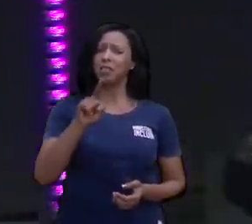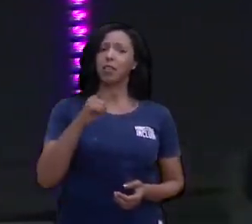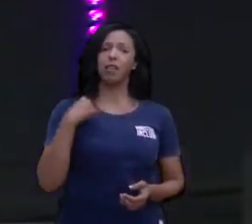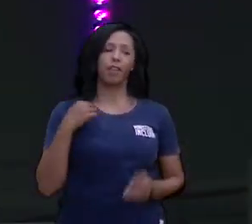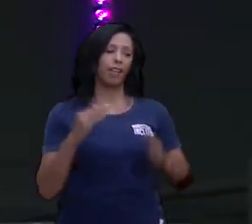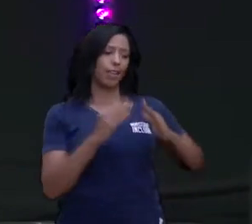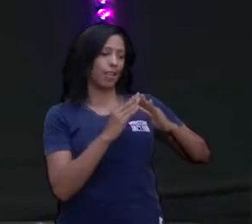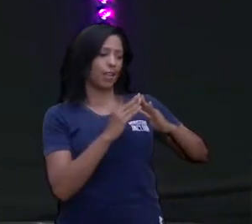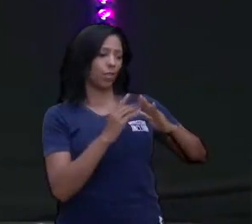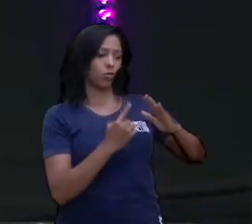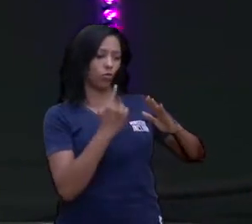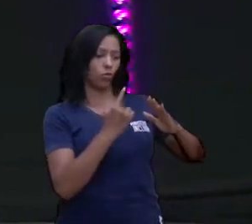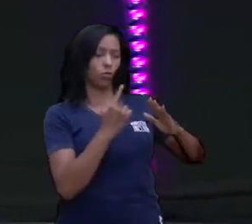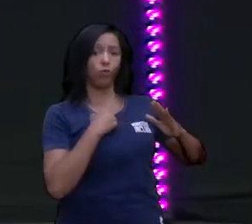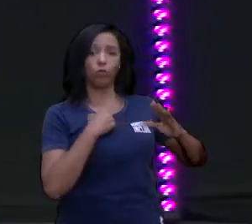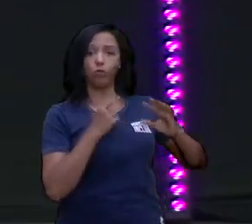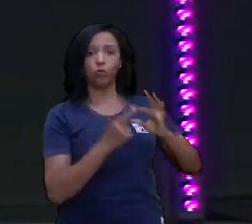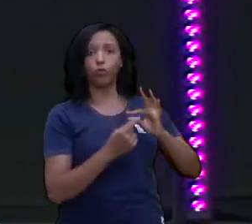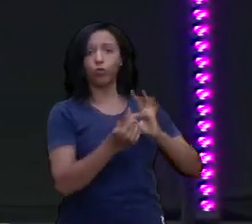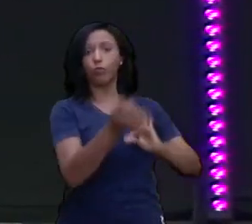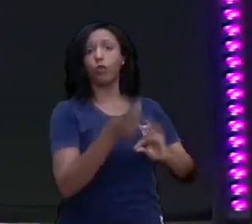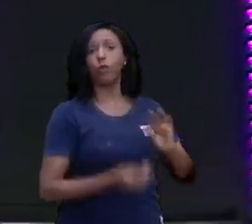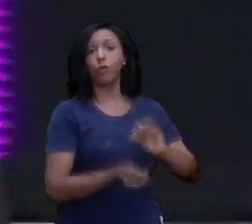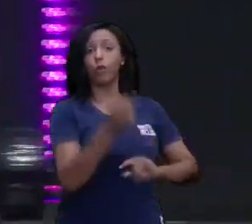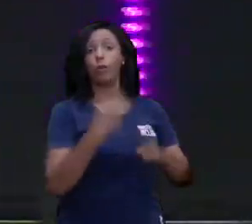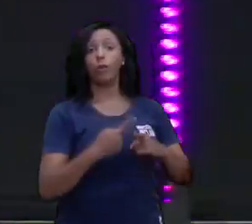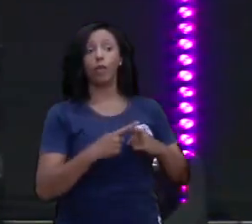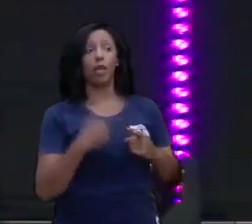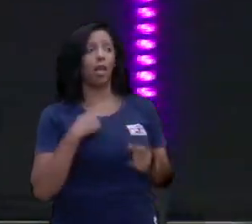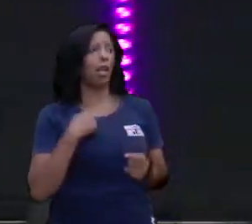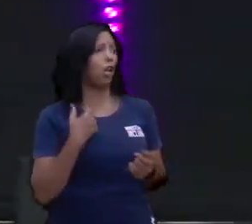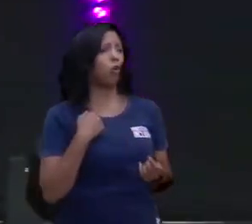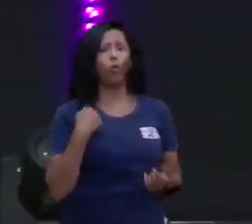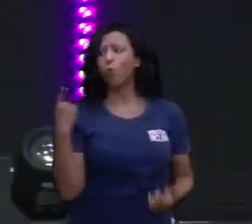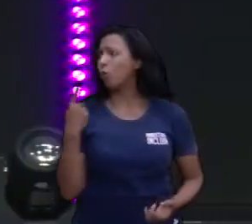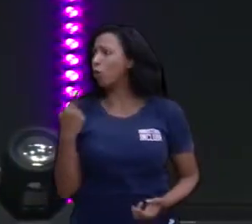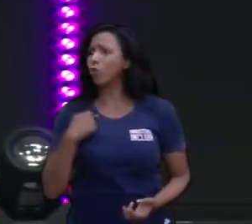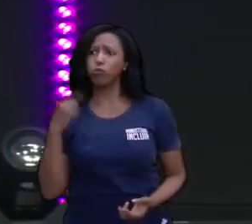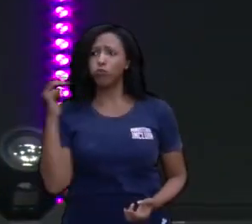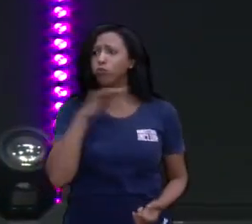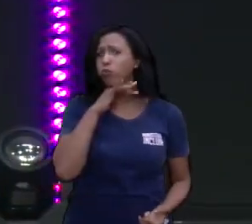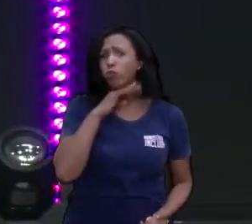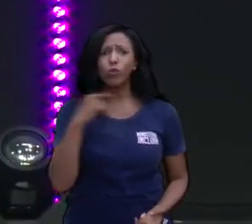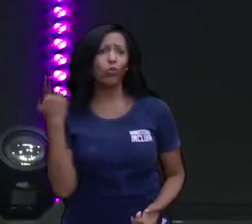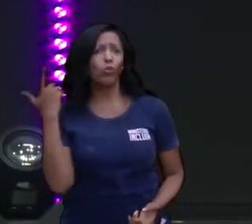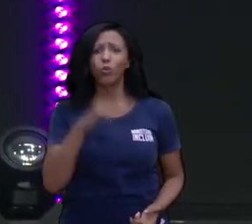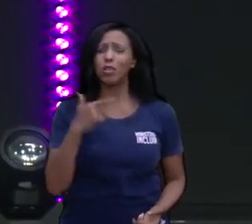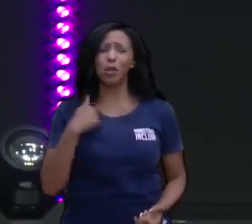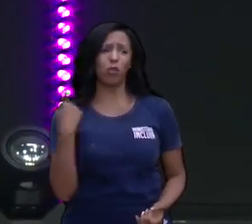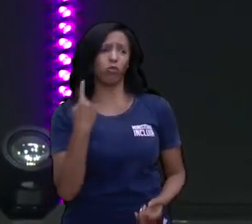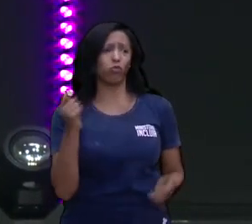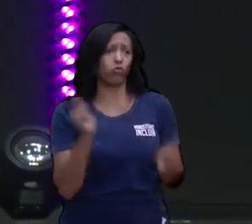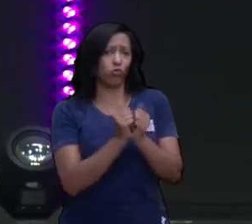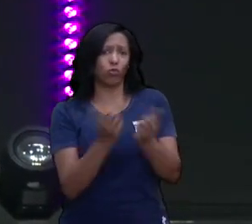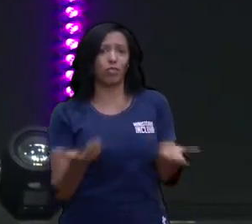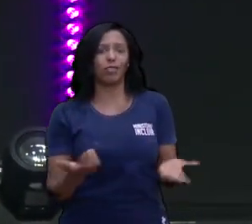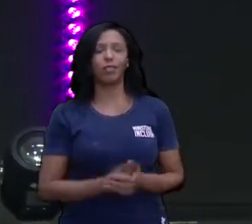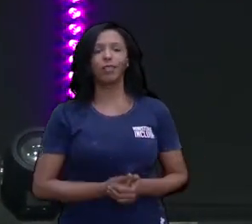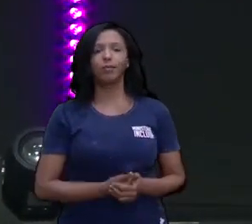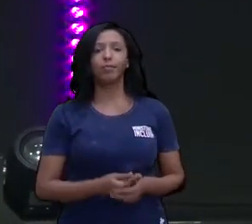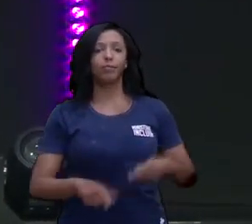for morar sozinho você foge de casa porque não aguentar nem você mesmo em terceiro lugar como